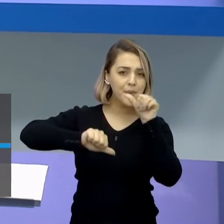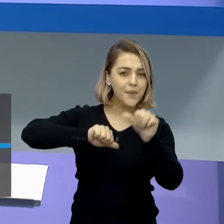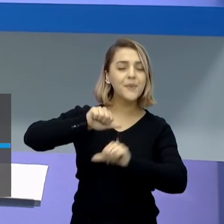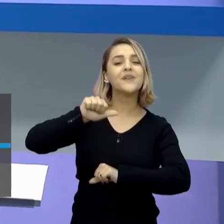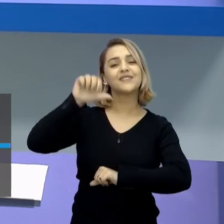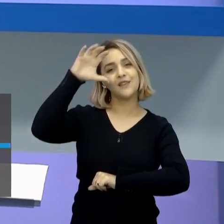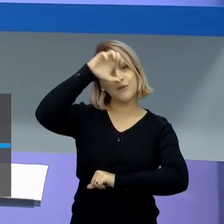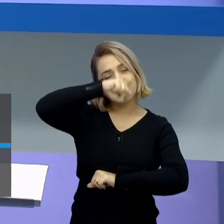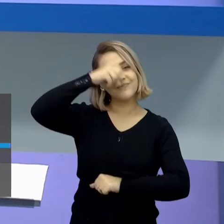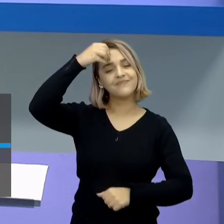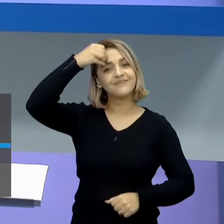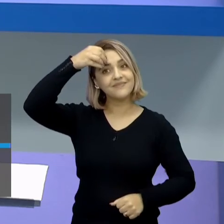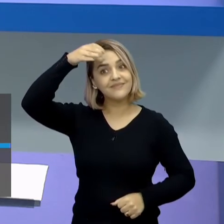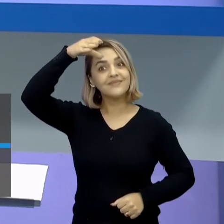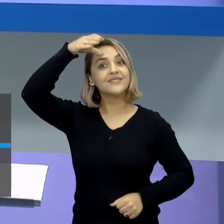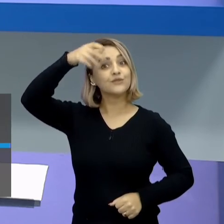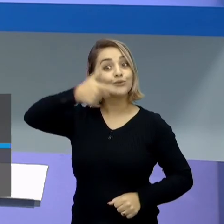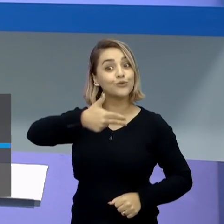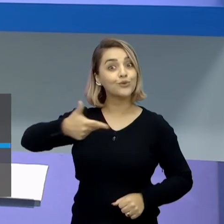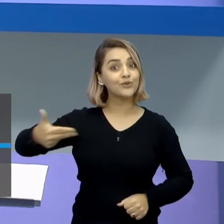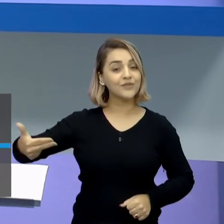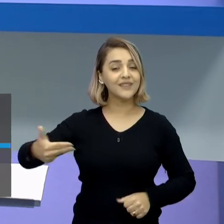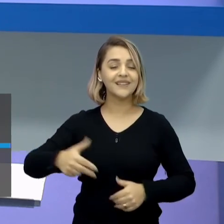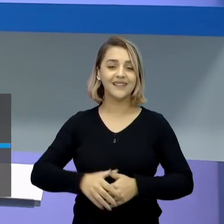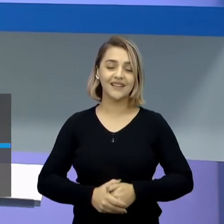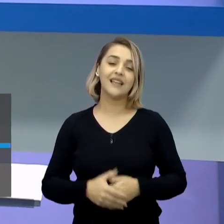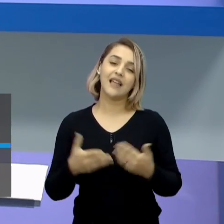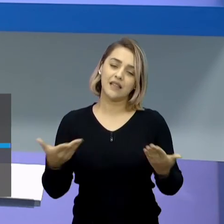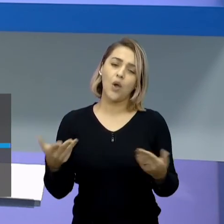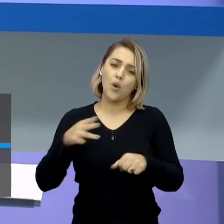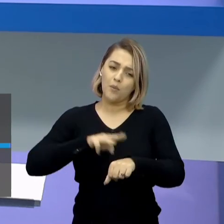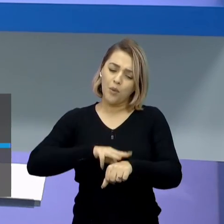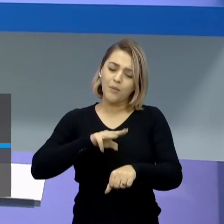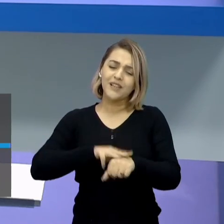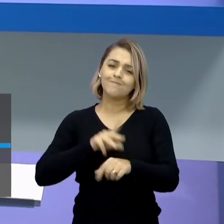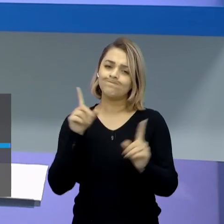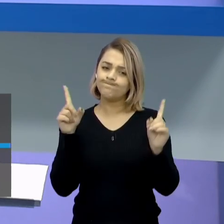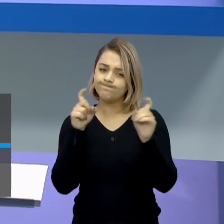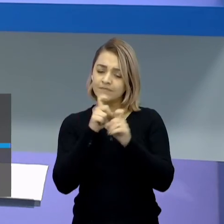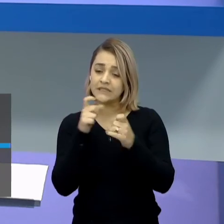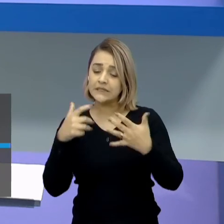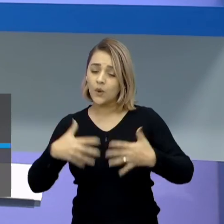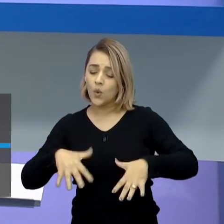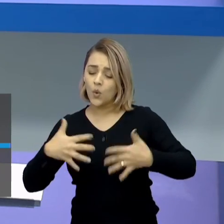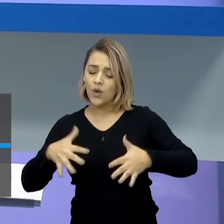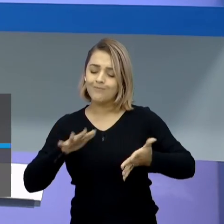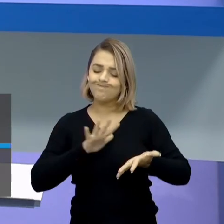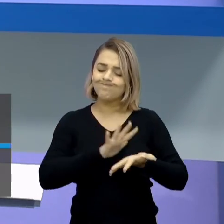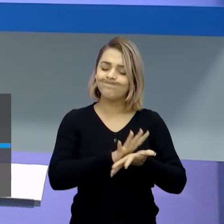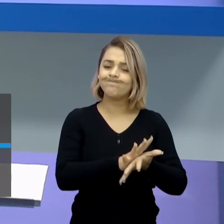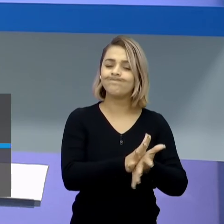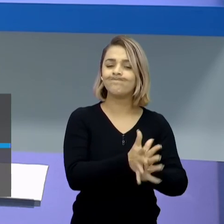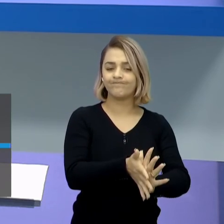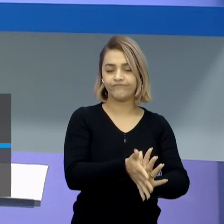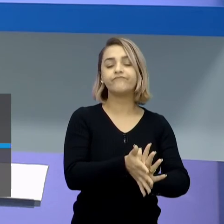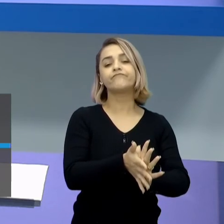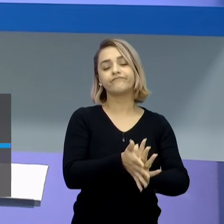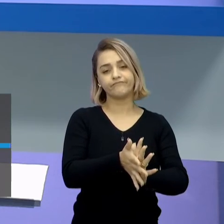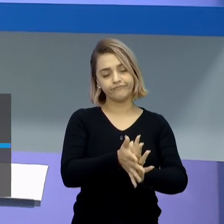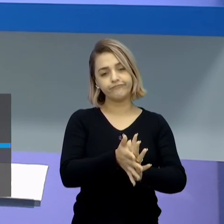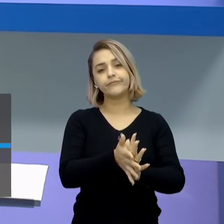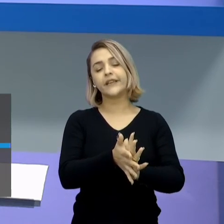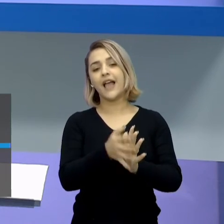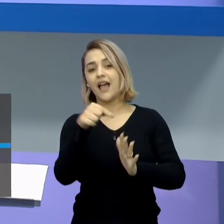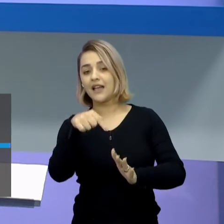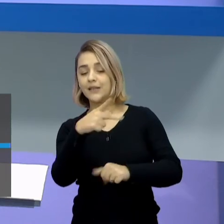coisas novas. Apesar de ser um momento muito trágico, né, para a história do nosso país e do mundo, né, com relação